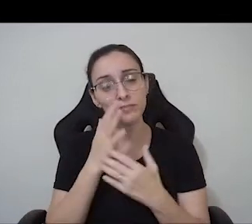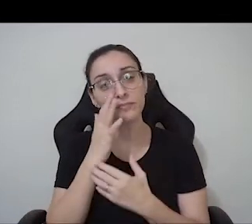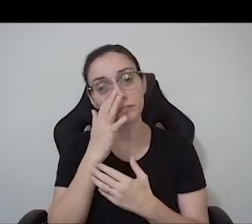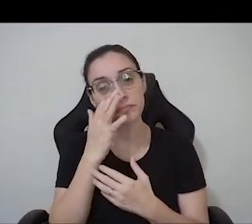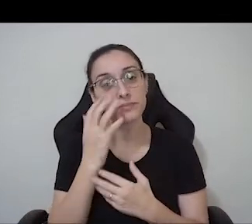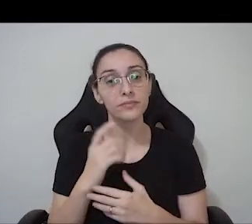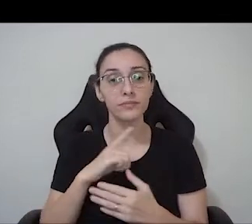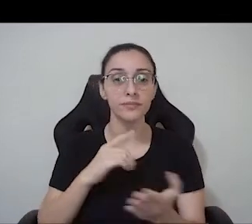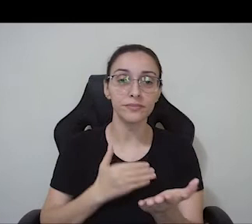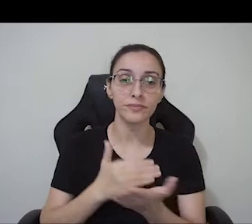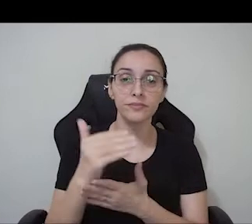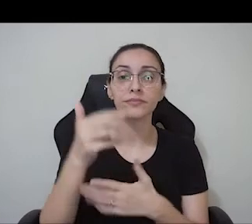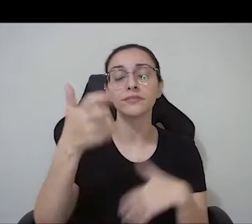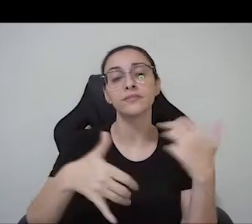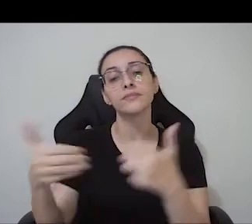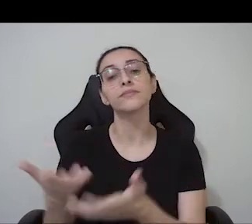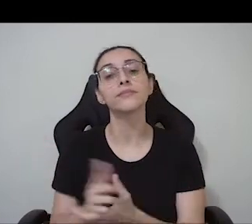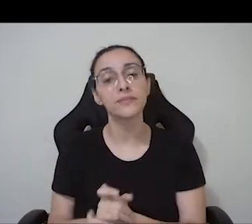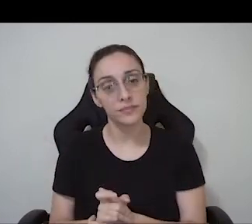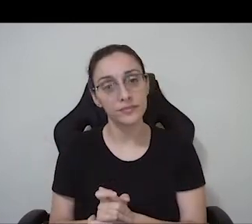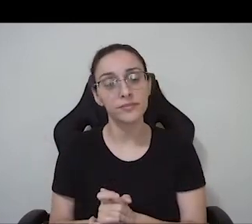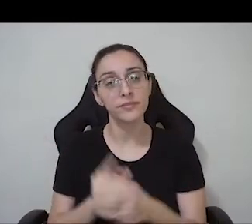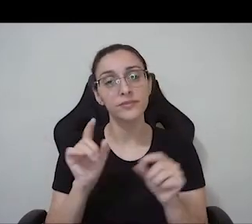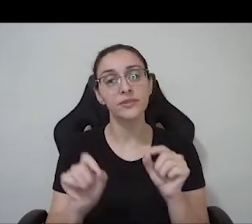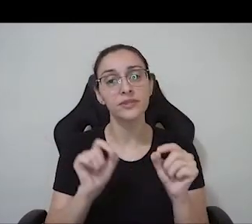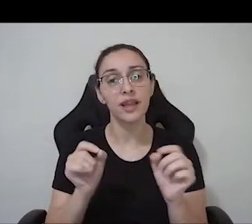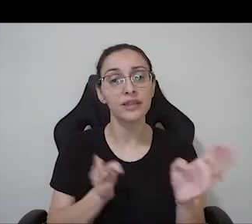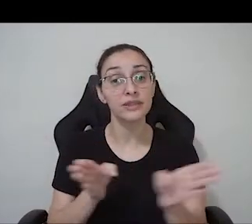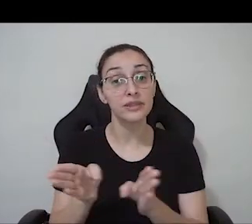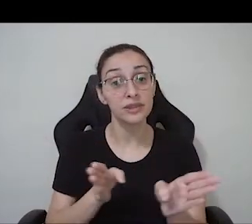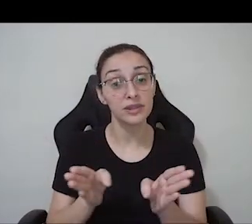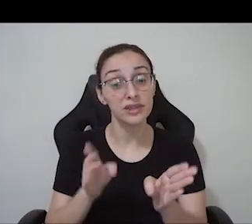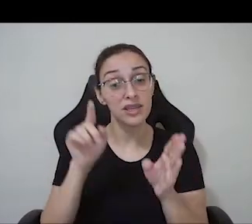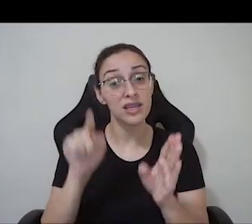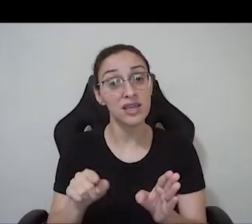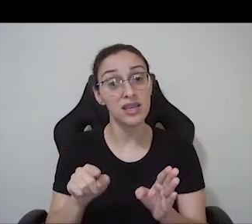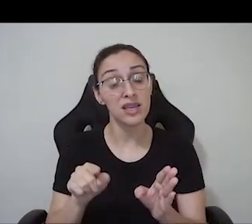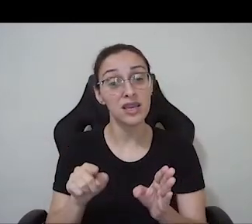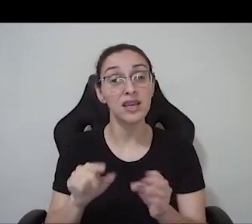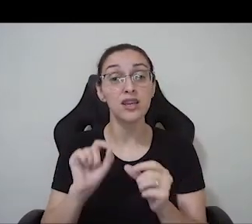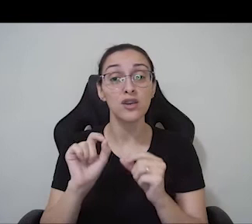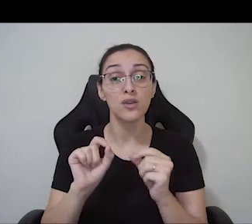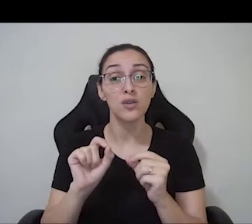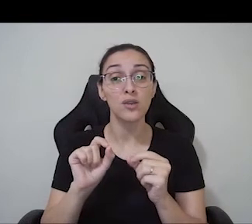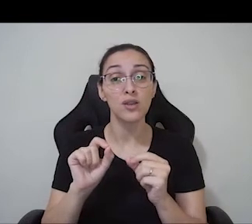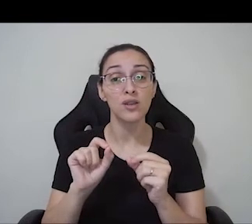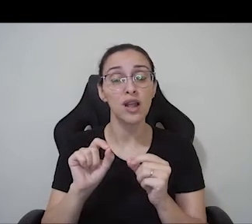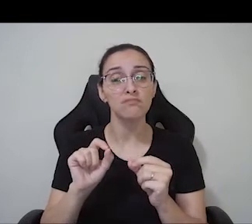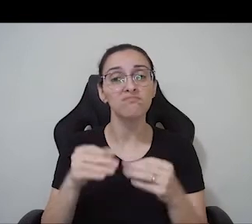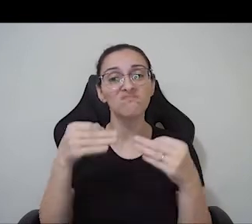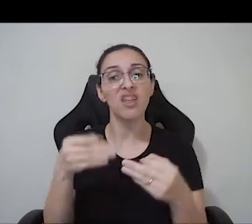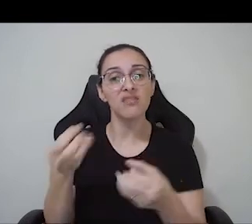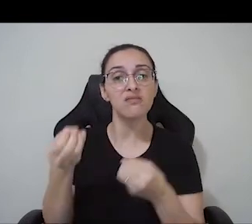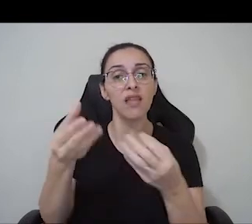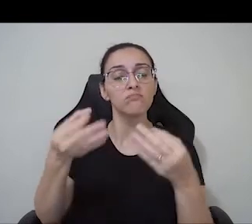acho que de início a gente pode falar que a acessibilidade, ela entrega dignidade para